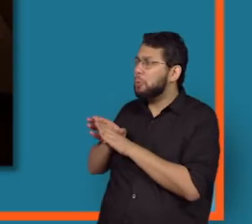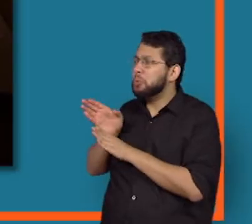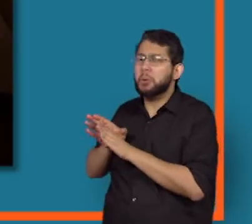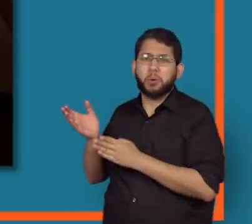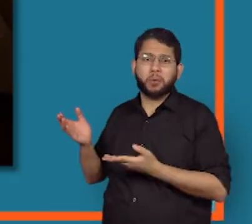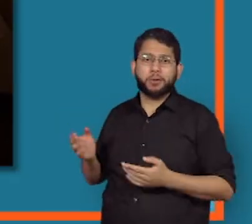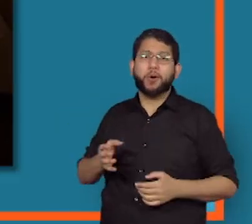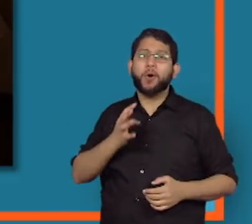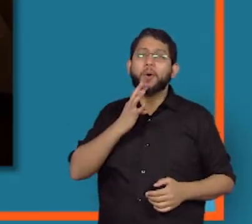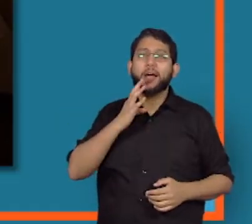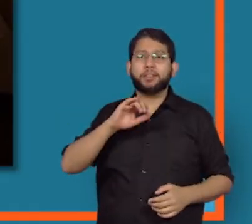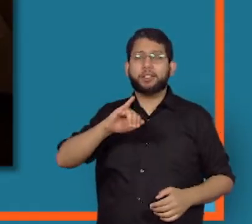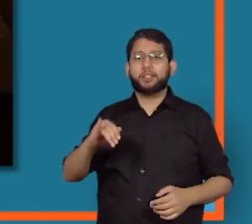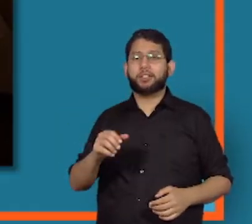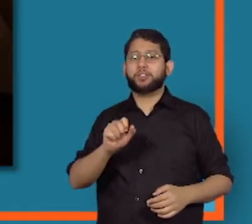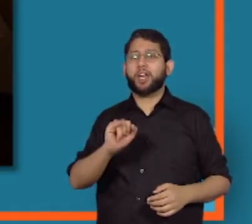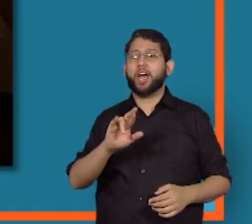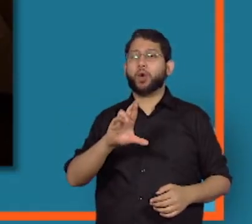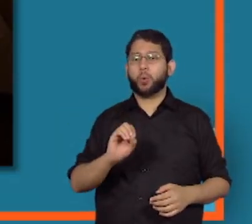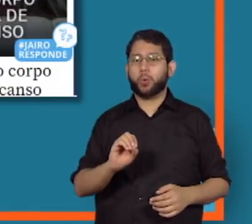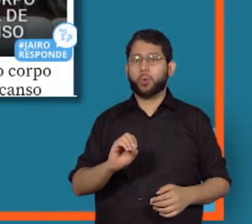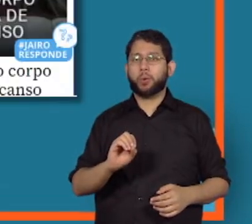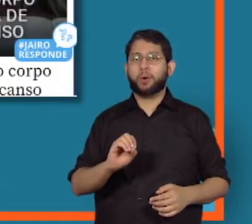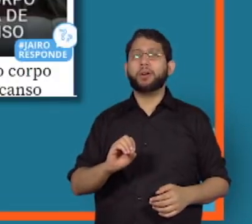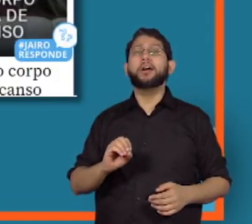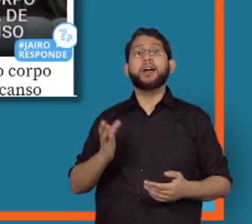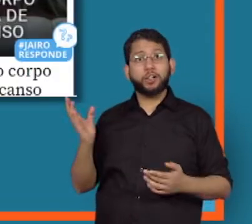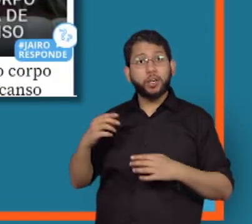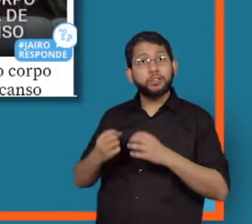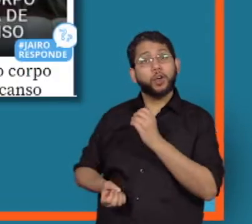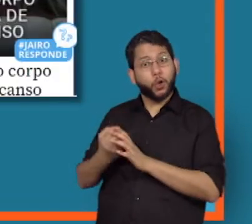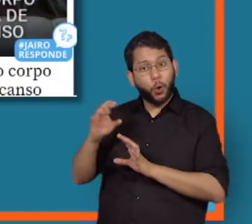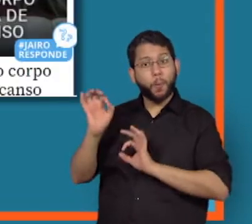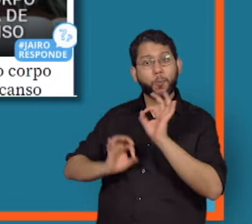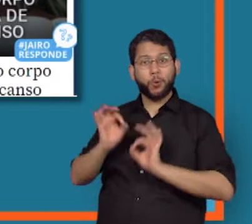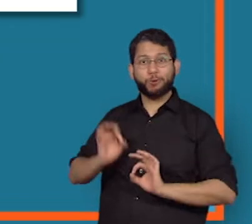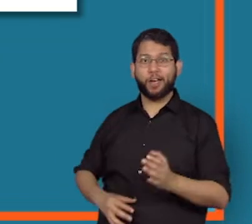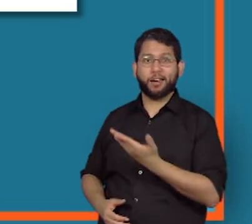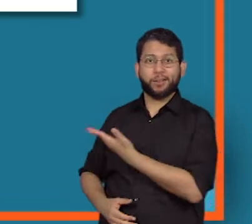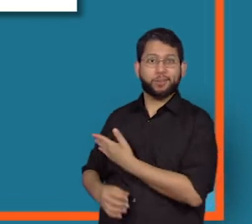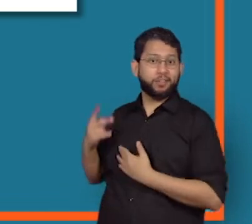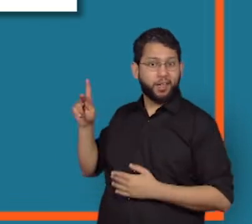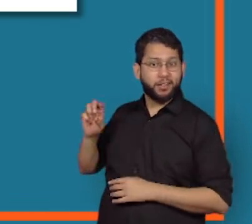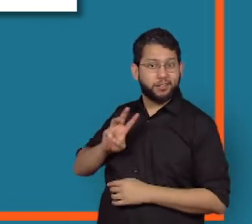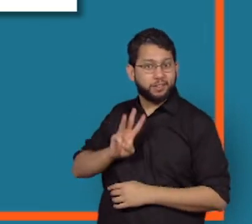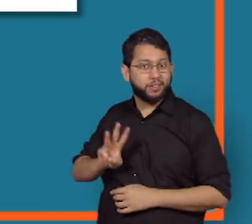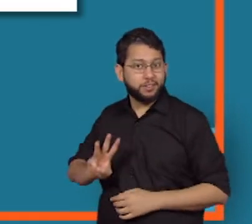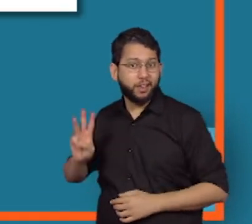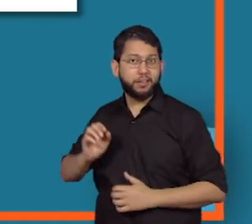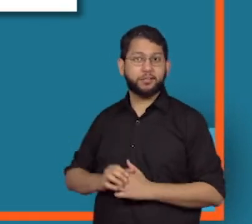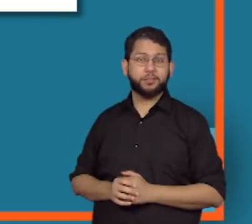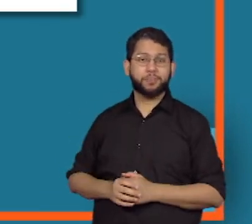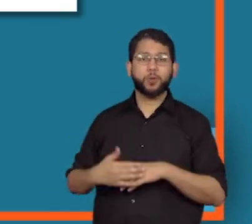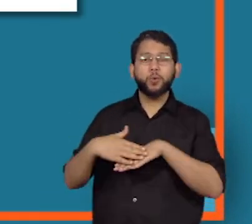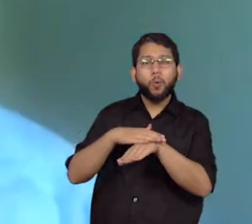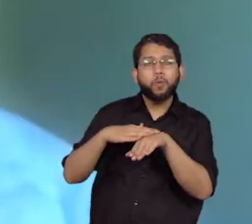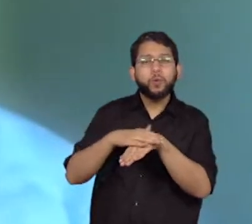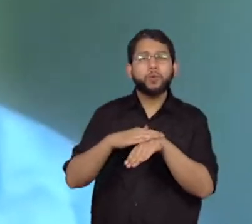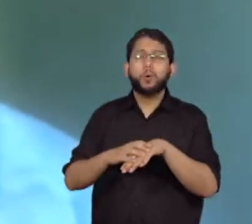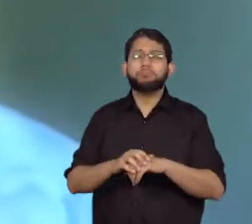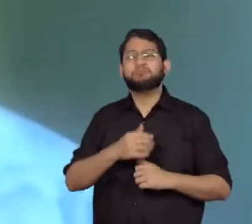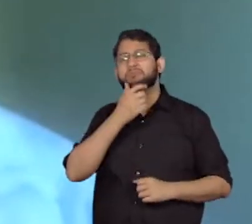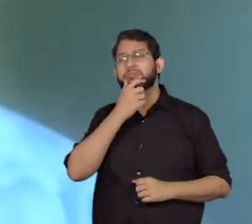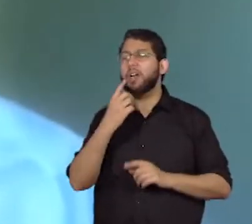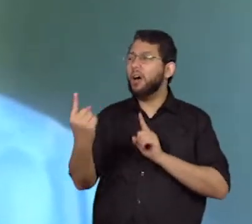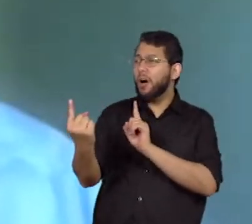com o Jairo Bauer. A gente montou um projeto junto para o site dele. O site possui uma barra superior azul marinho com o título